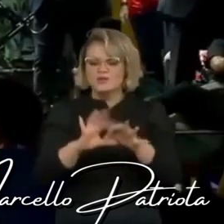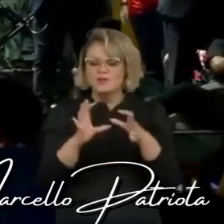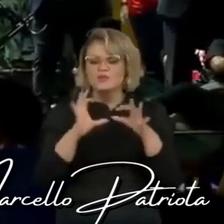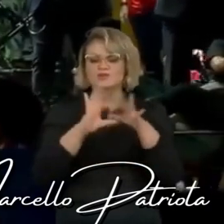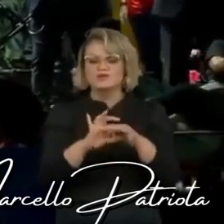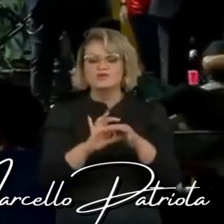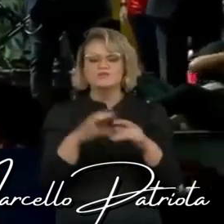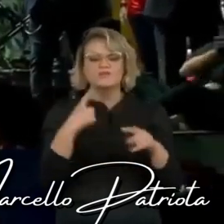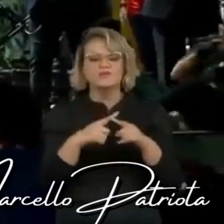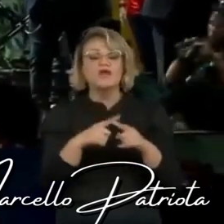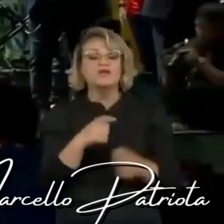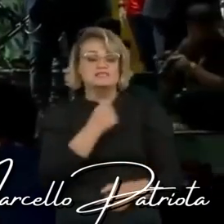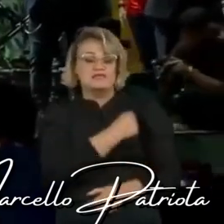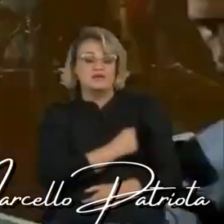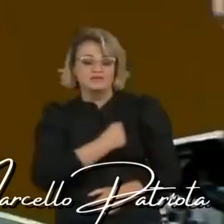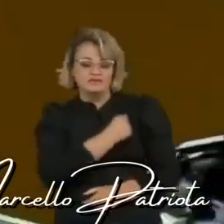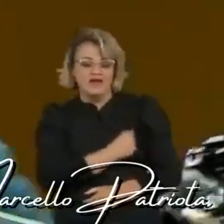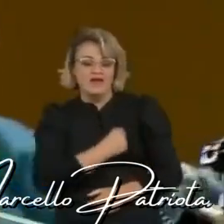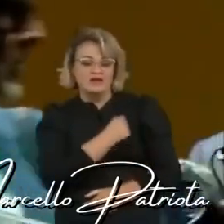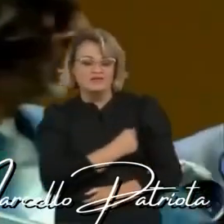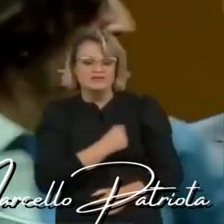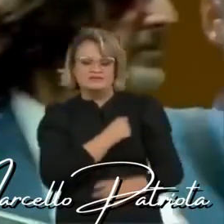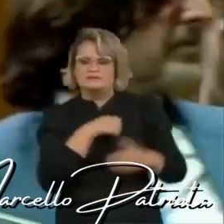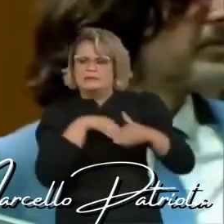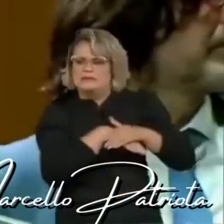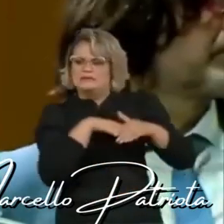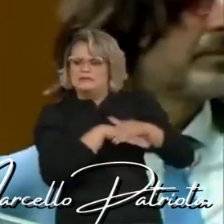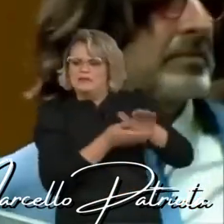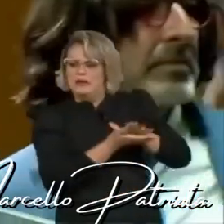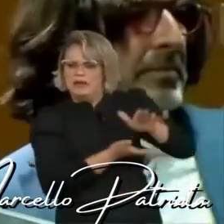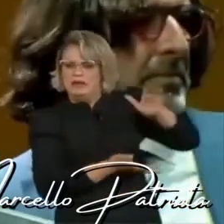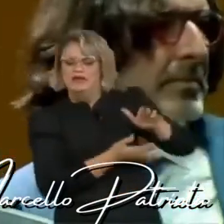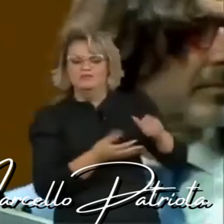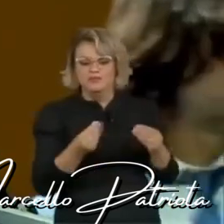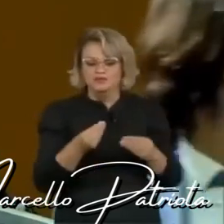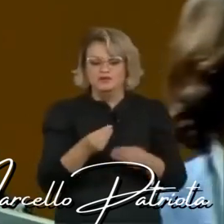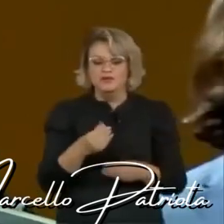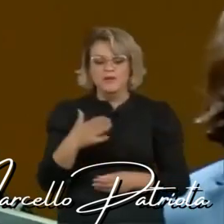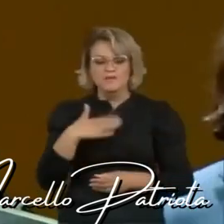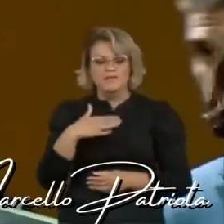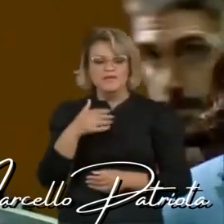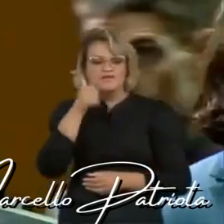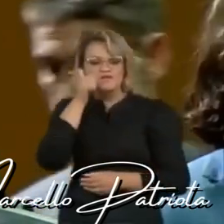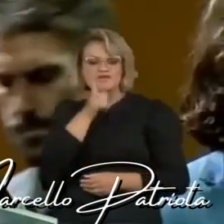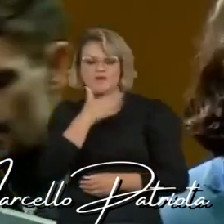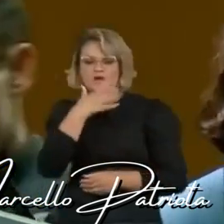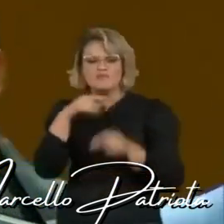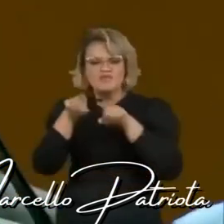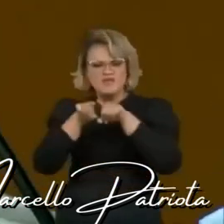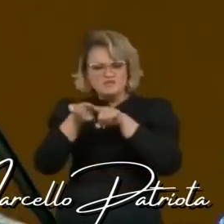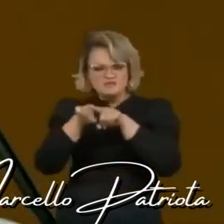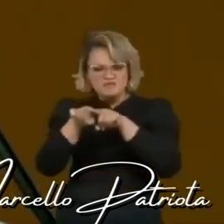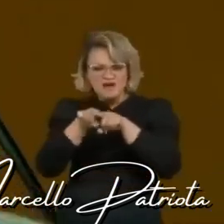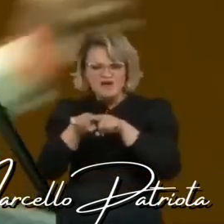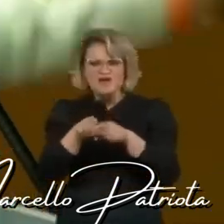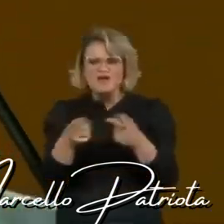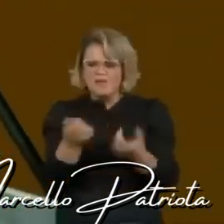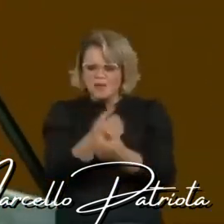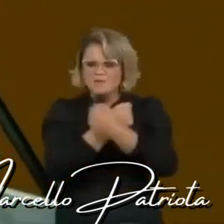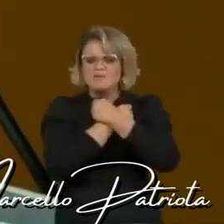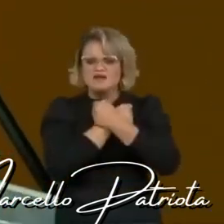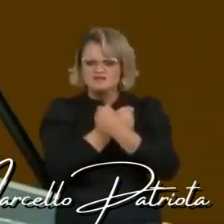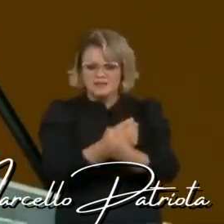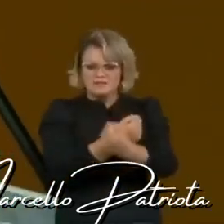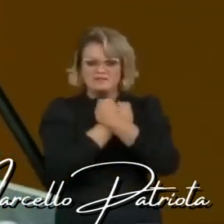porque saudade acumula. Minha irmã e meu irmão, se abracem de coração, que